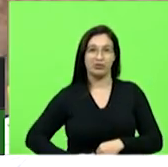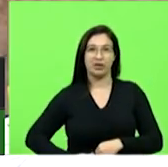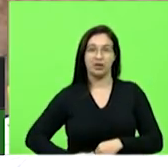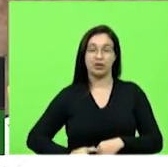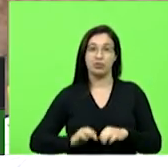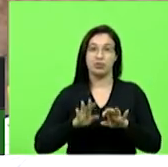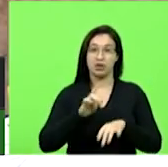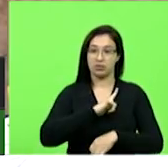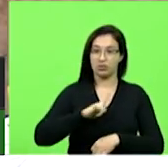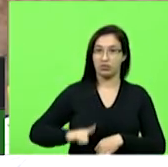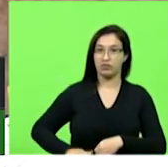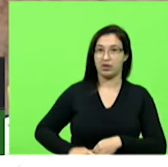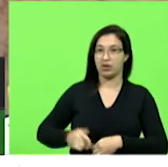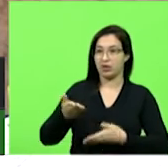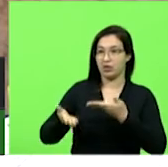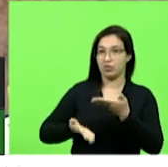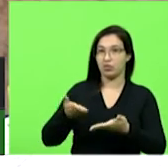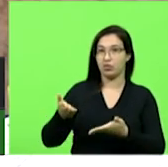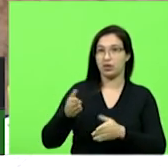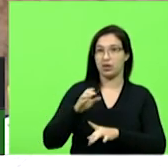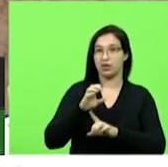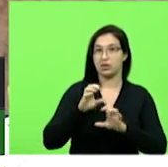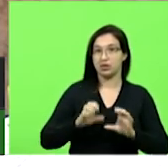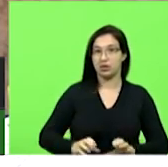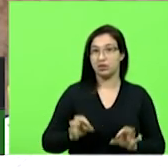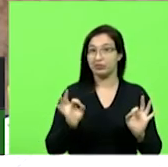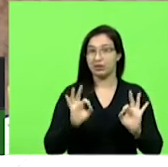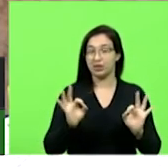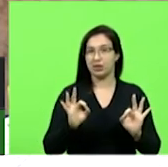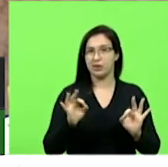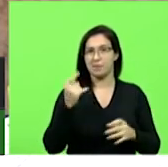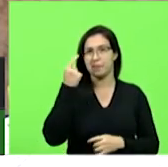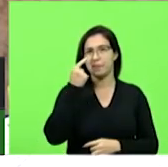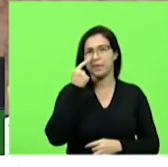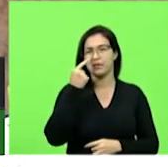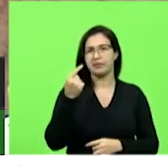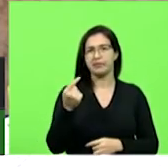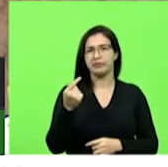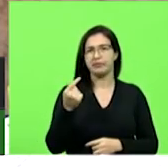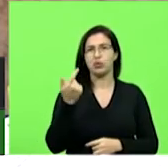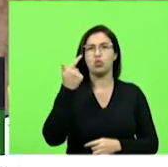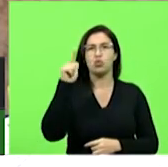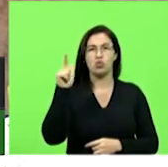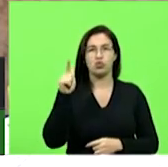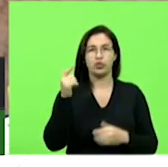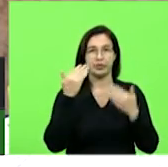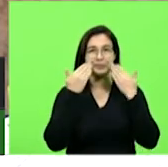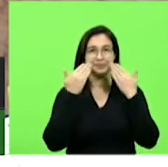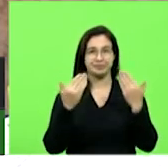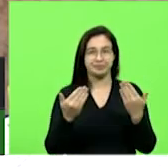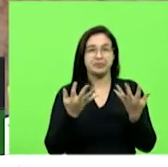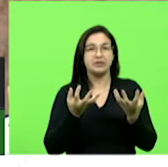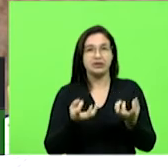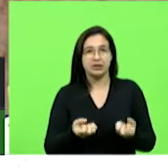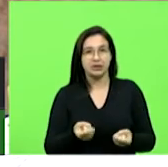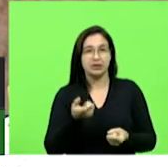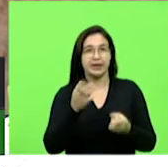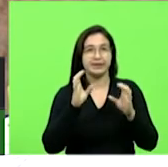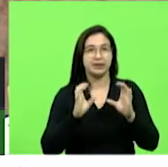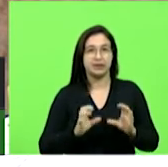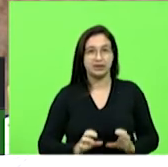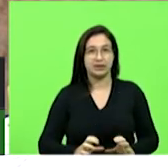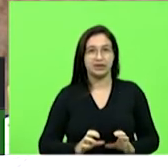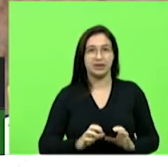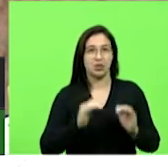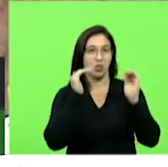servir ao cidadão. Outro dia mesmo aqui, nós vimos uma clássica exposição disso, uma admissão de que o cidadão existe para servir